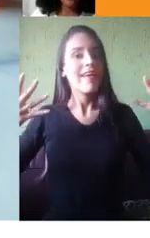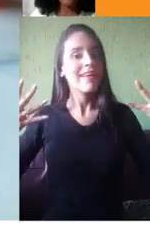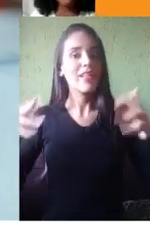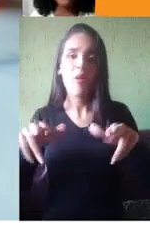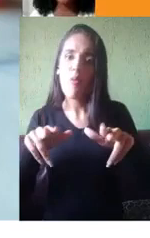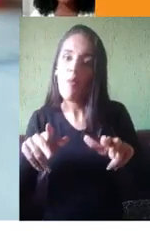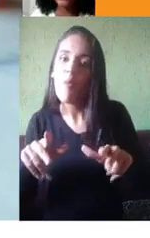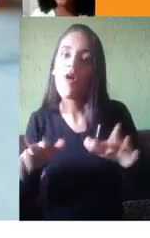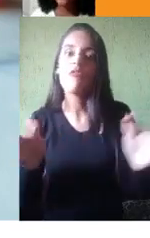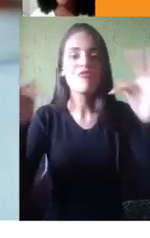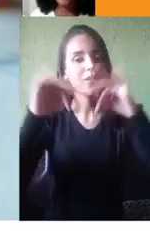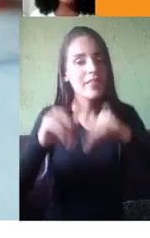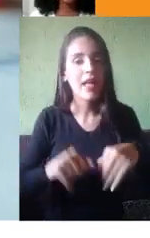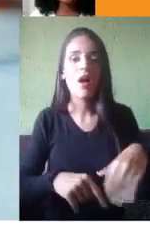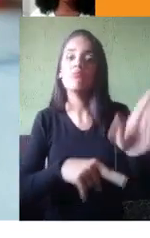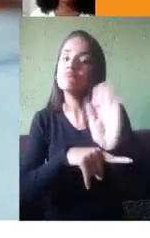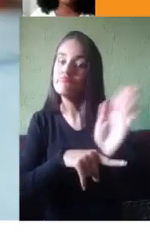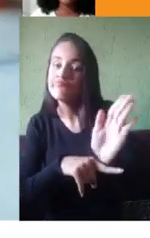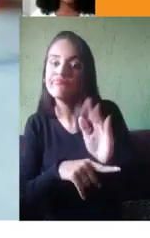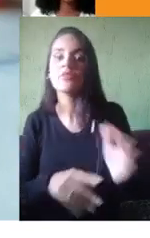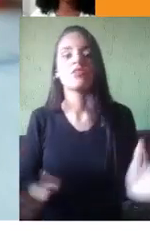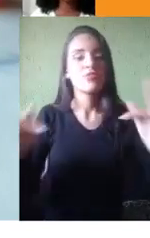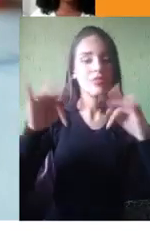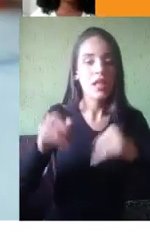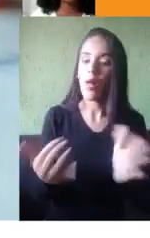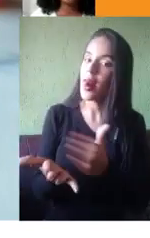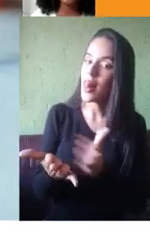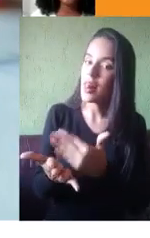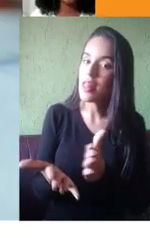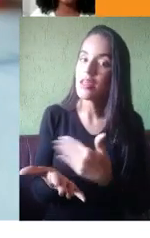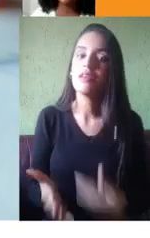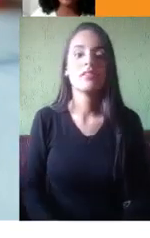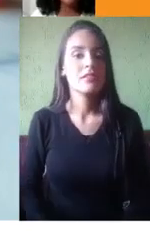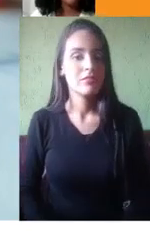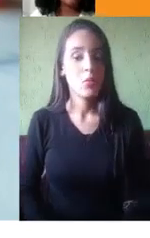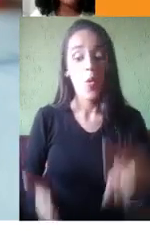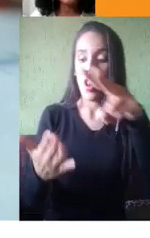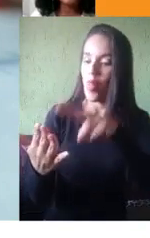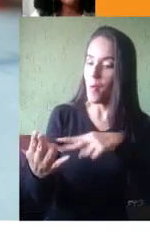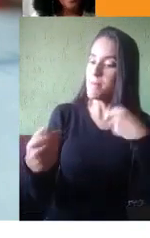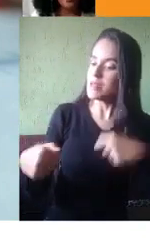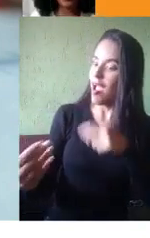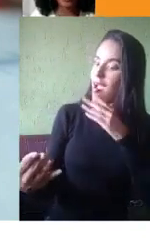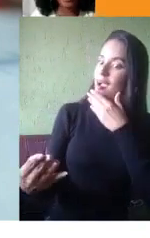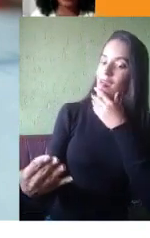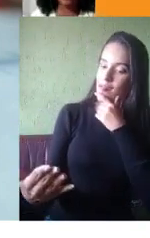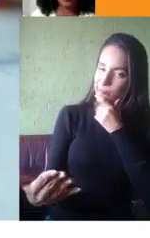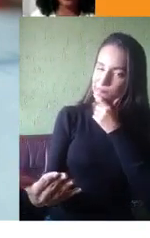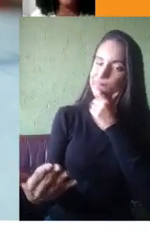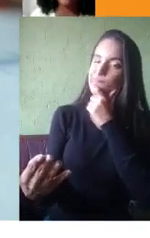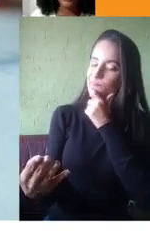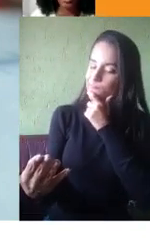filme ou com o final de um livro. Então, nessa função, a conclusão tem o objetivo de manter ou até mesmo elevar o